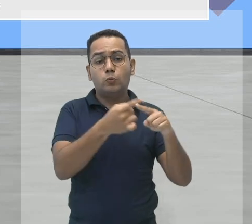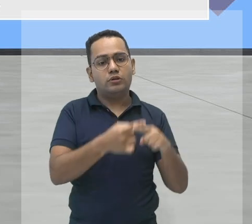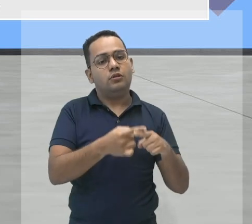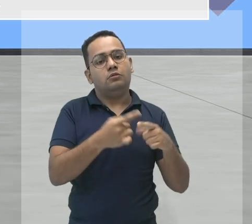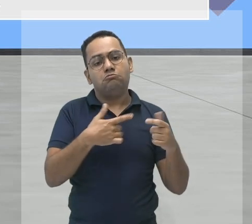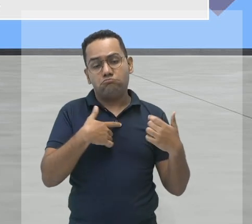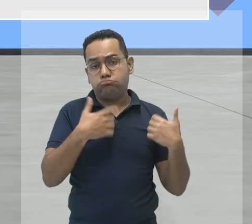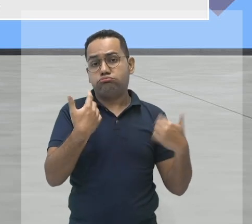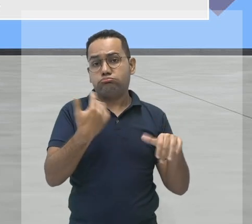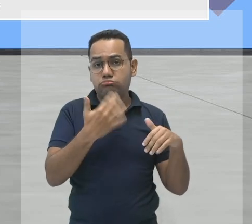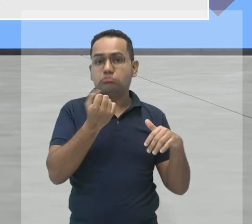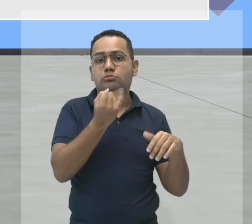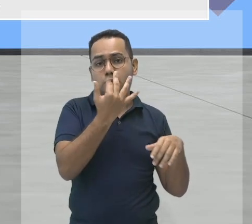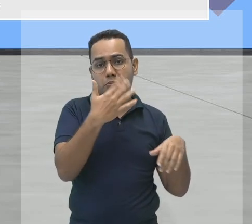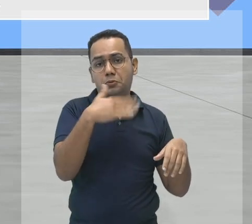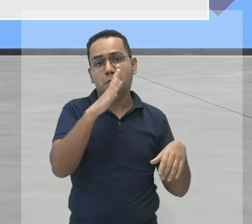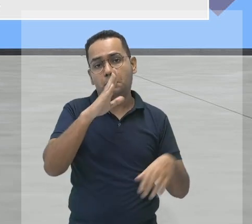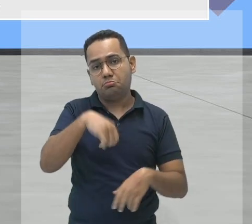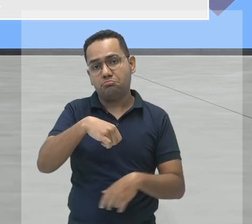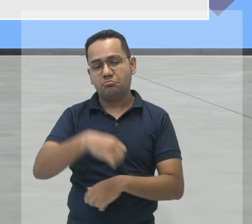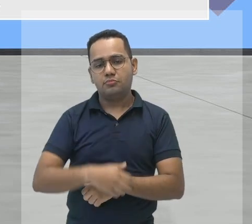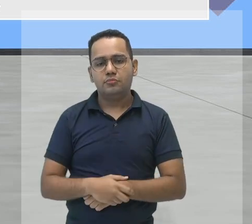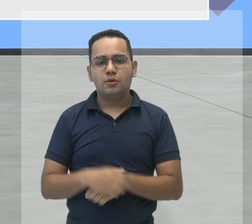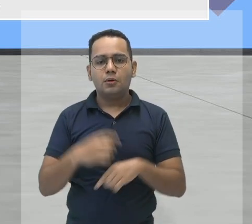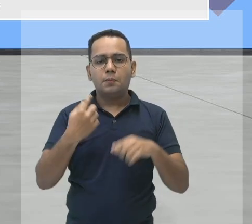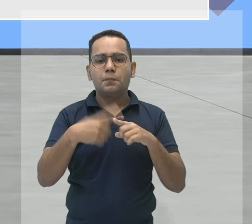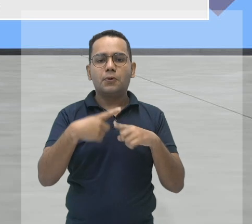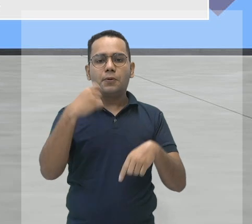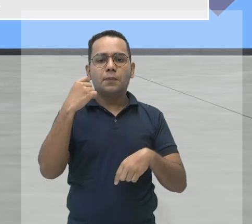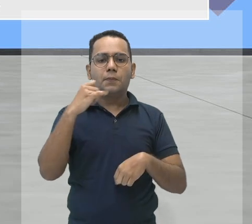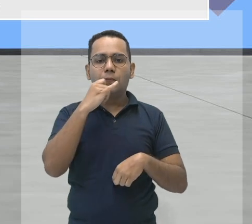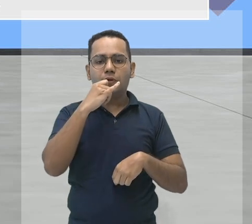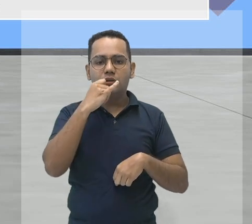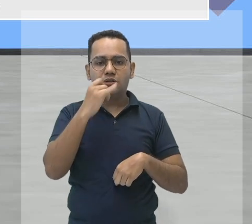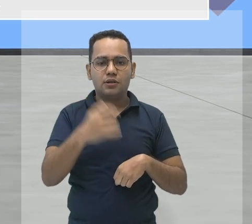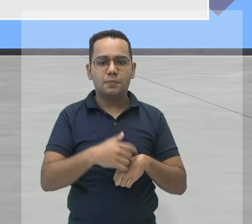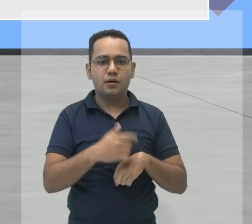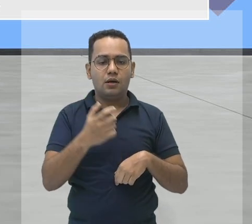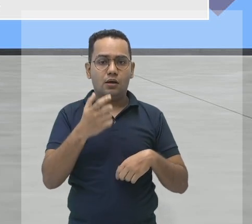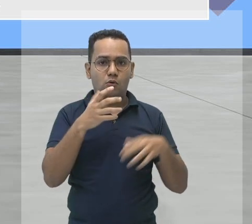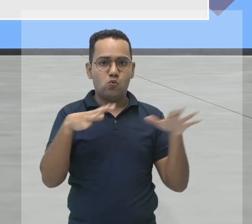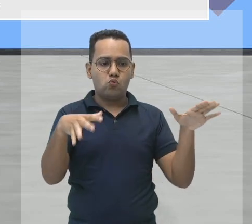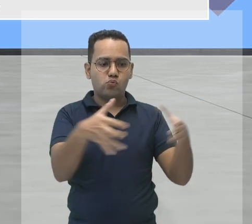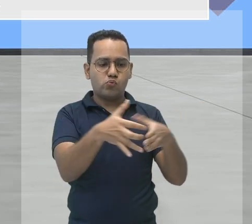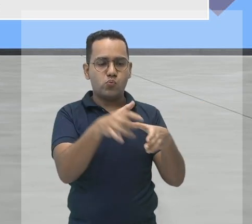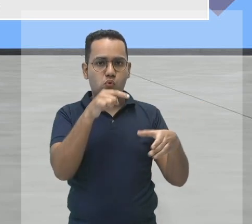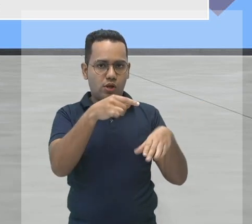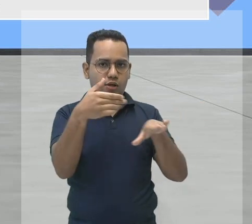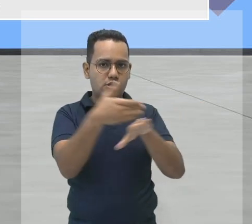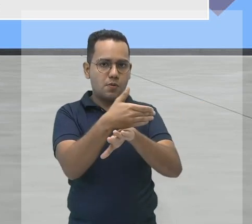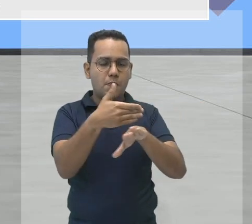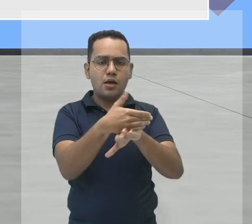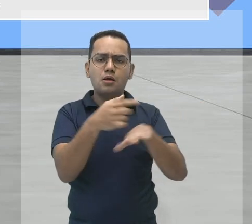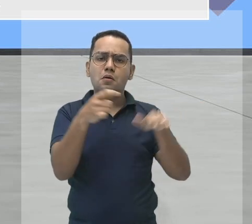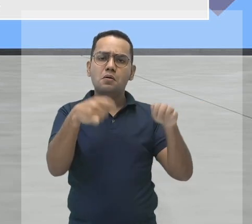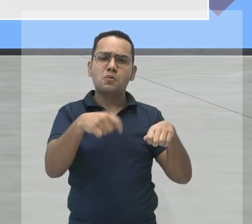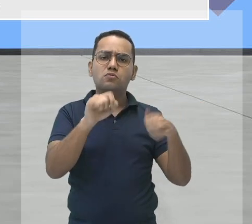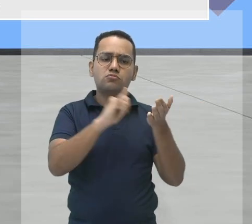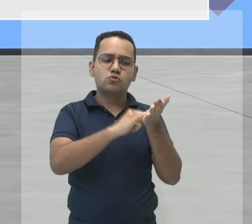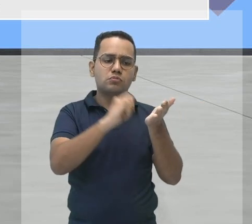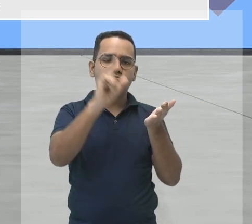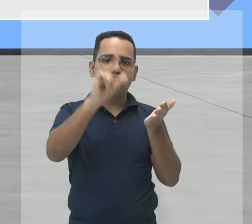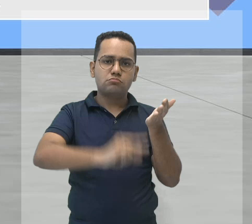A competitividade, né, acaba aumentando. Isso porque os países que formam um bloco econômico, eles tendem a diminuir ali